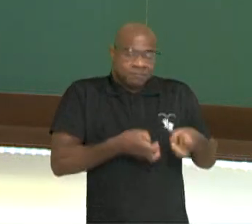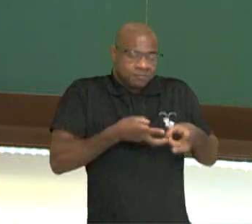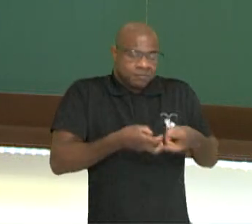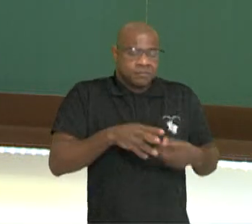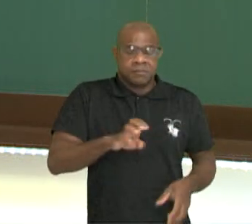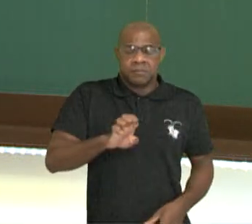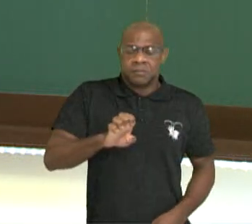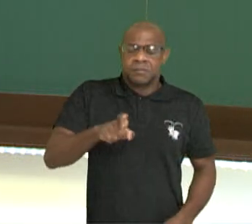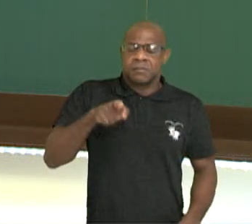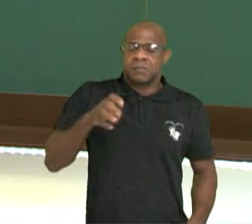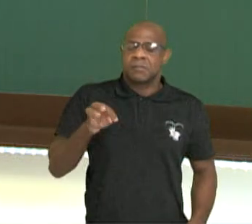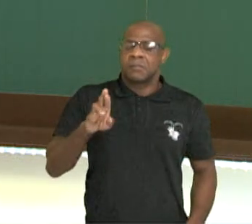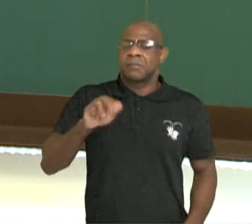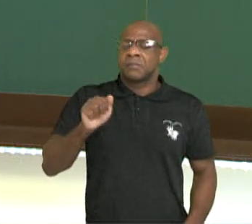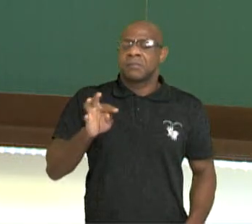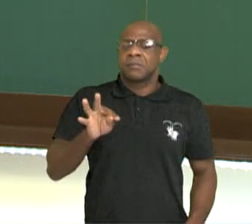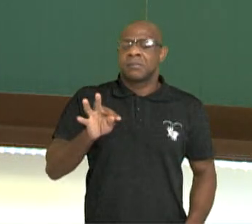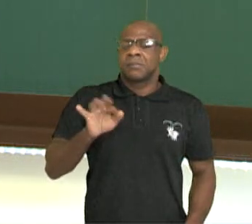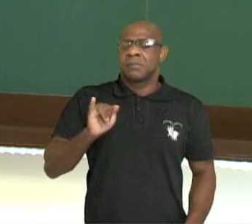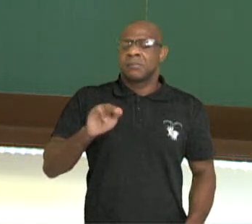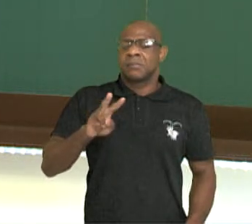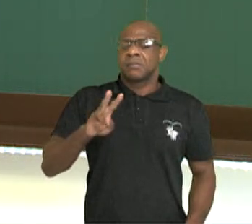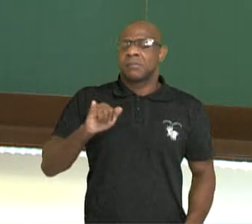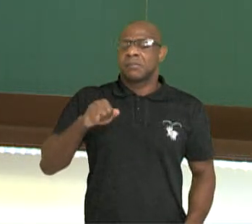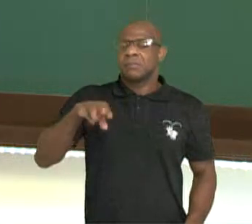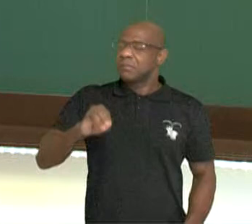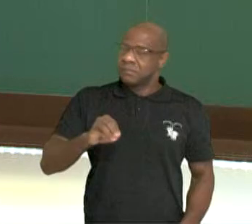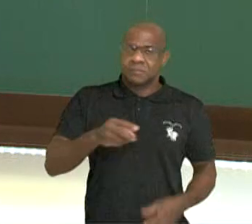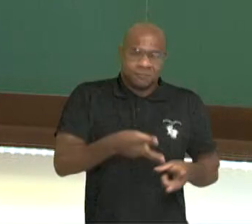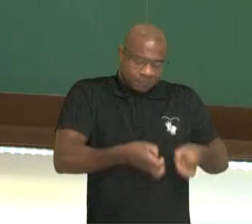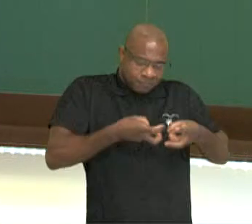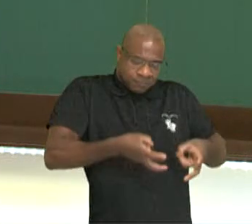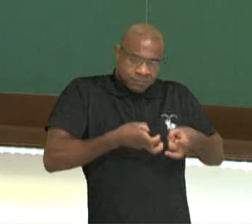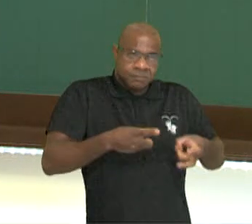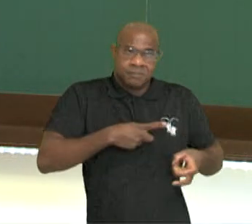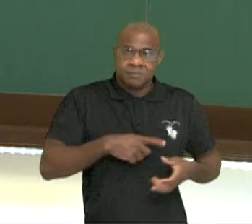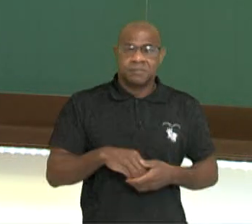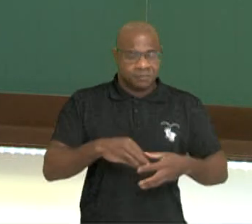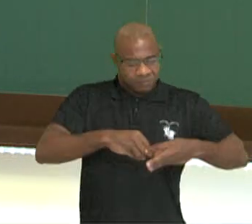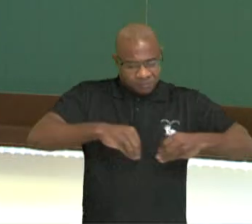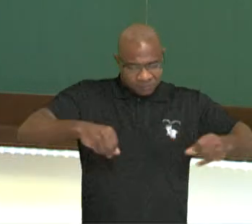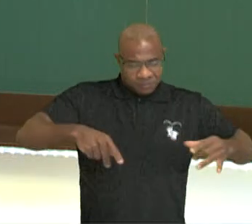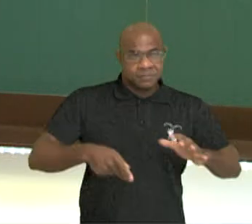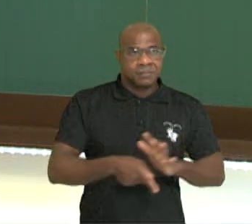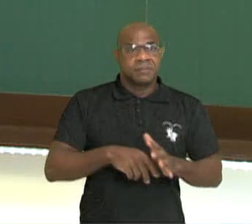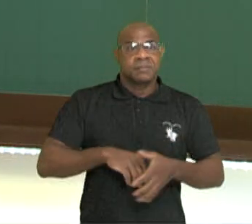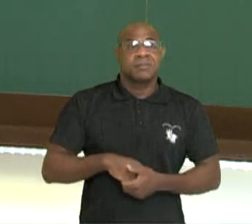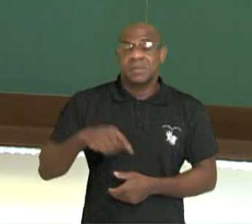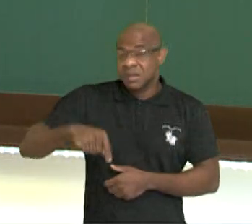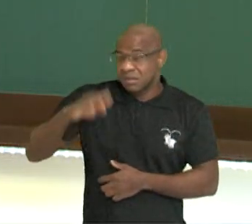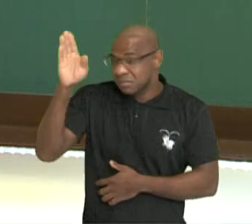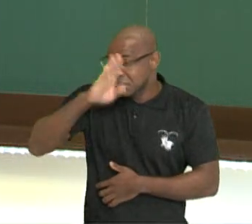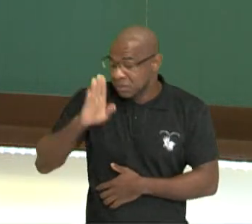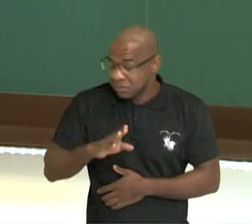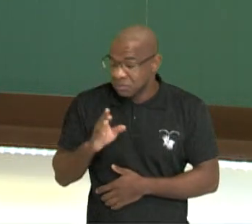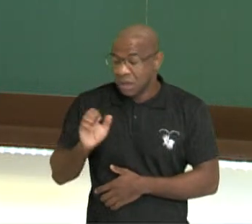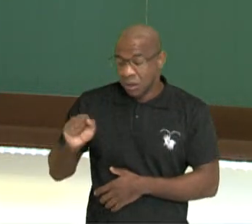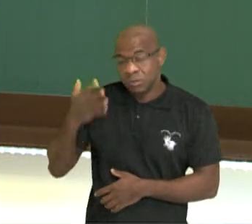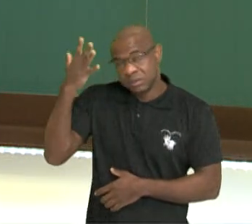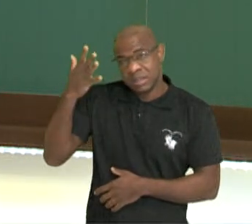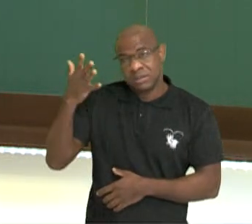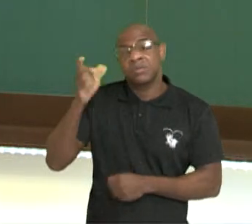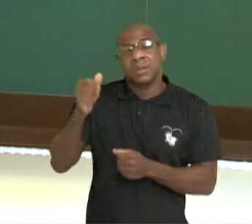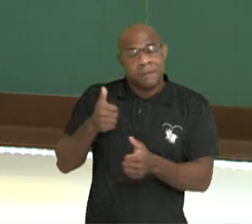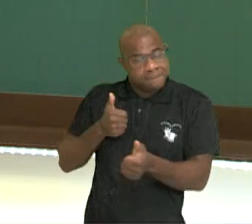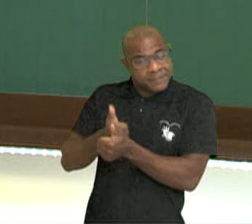para consumir. Em território brasileiro, esta atividade acontece nas margens de rios e